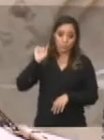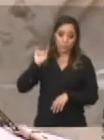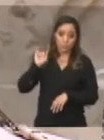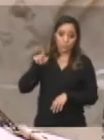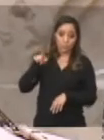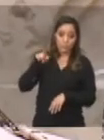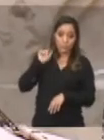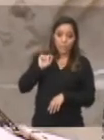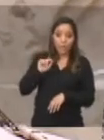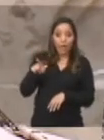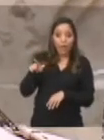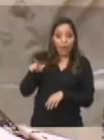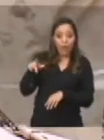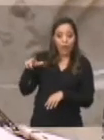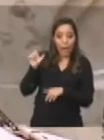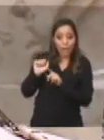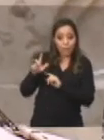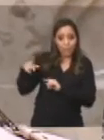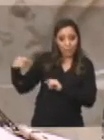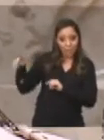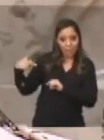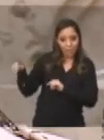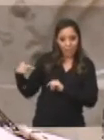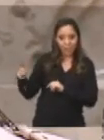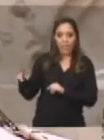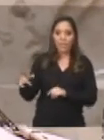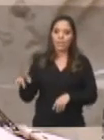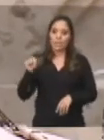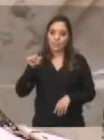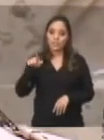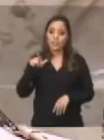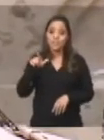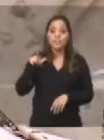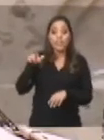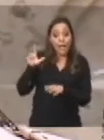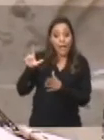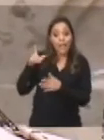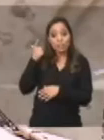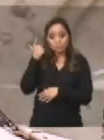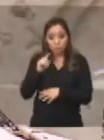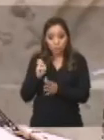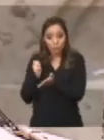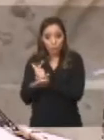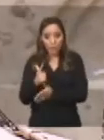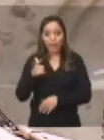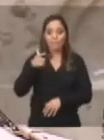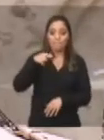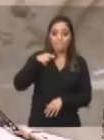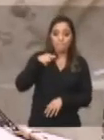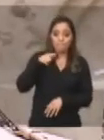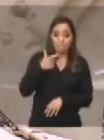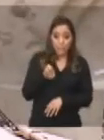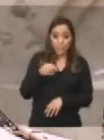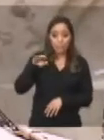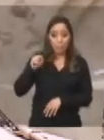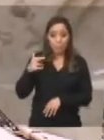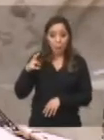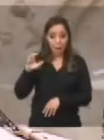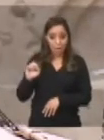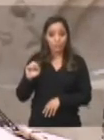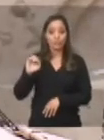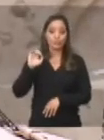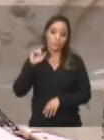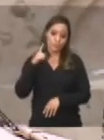Filho, só foi adquirido pela esposa de Silas em 20 de março de 2002, portanto, em data posterior aos fatos